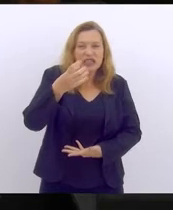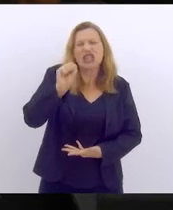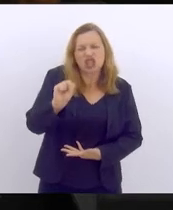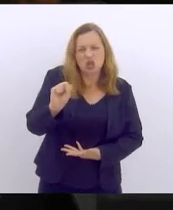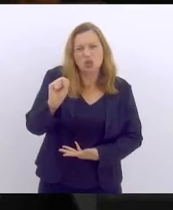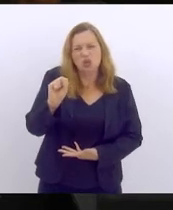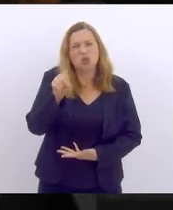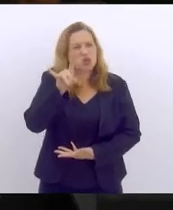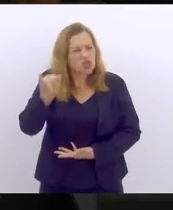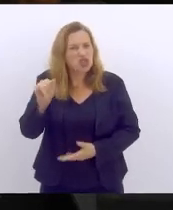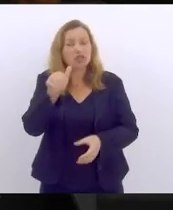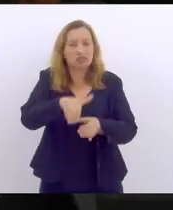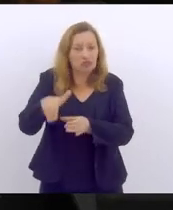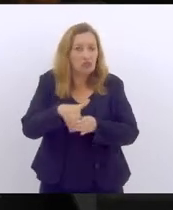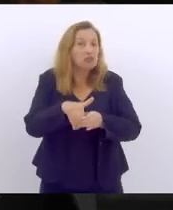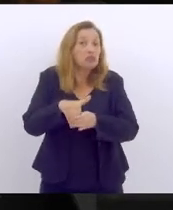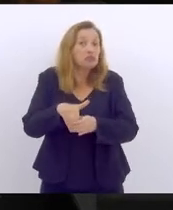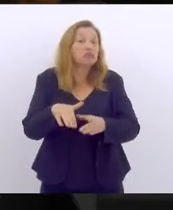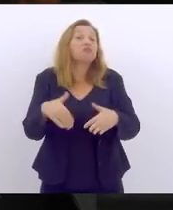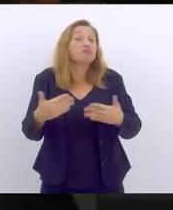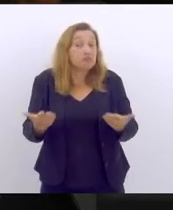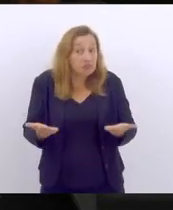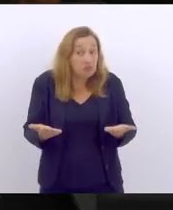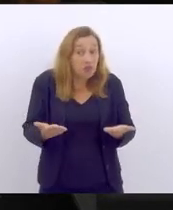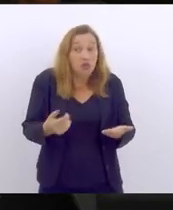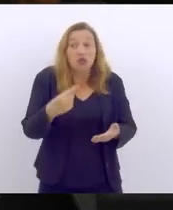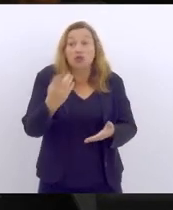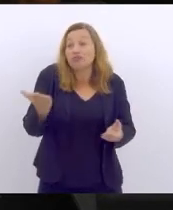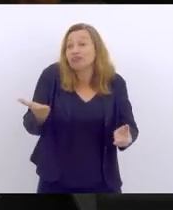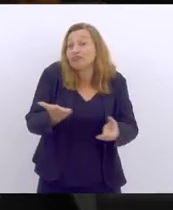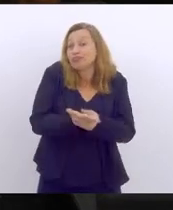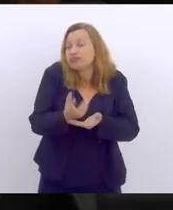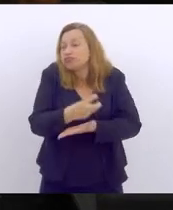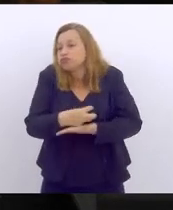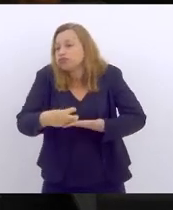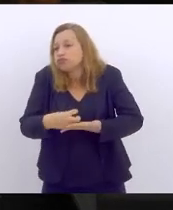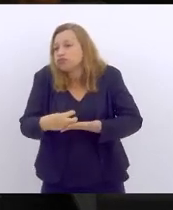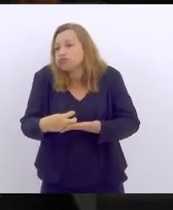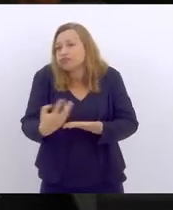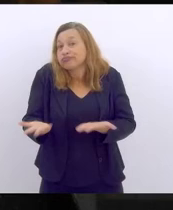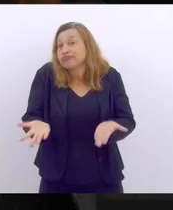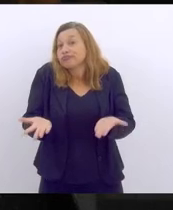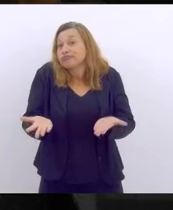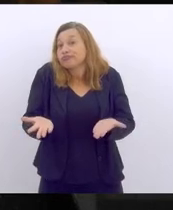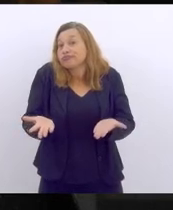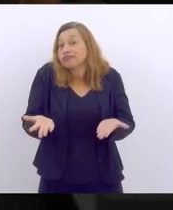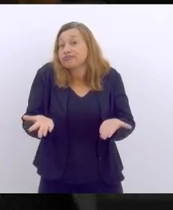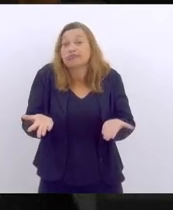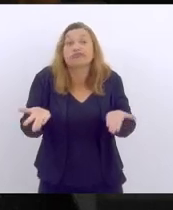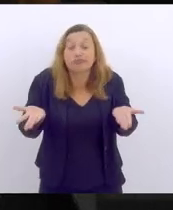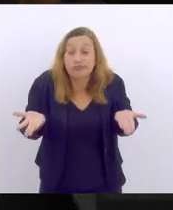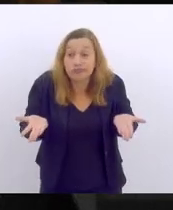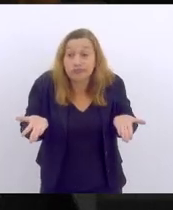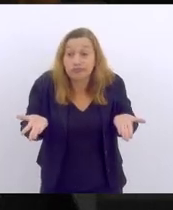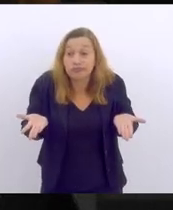dias nas eleições e um processo de cassação de Mandato é um